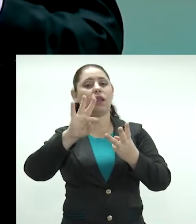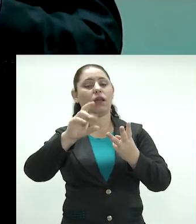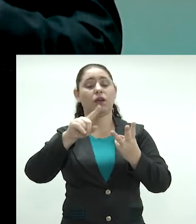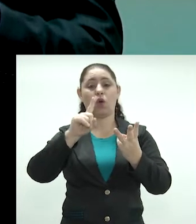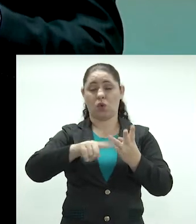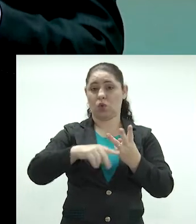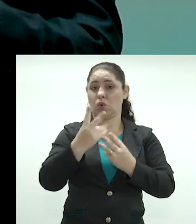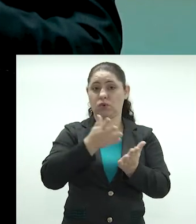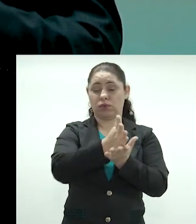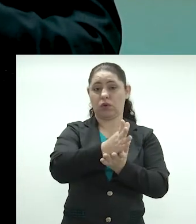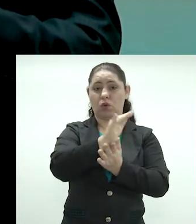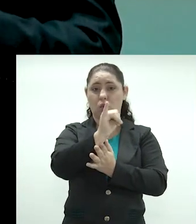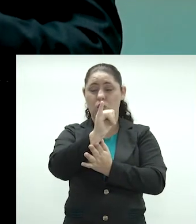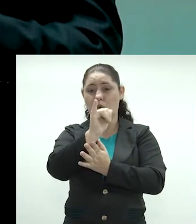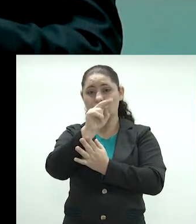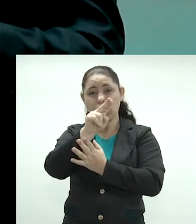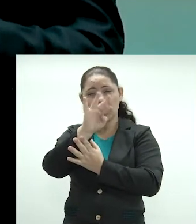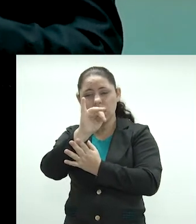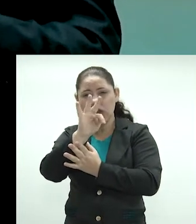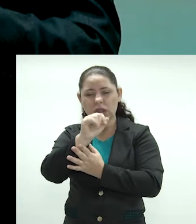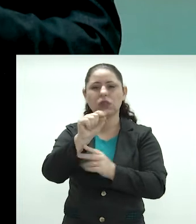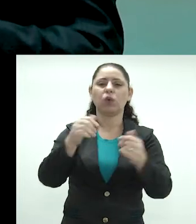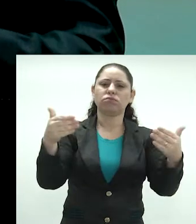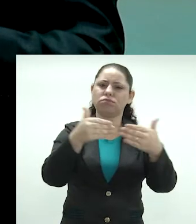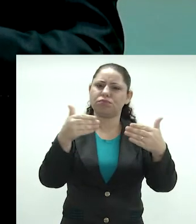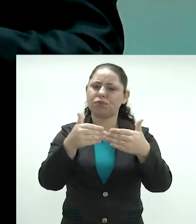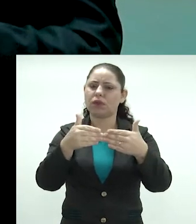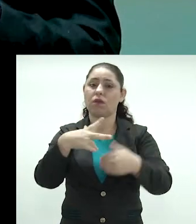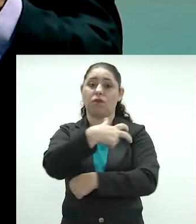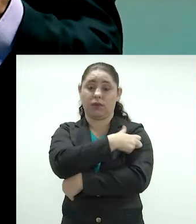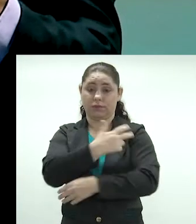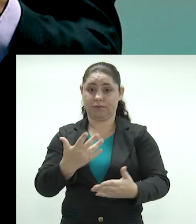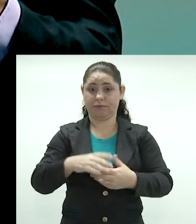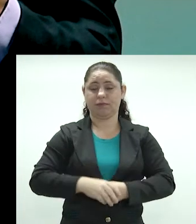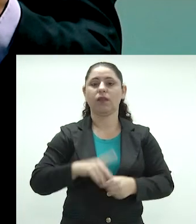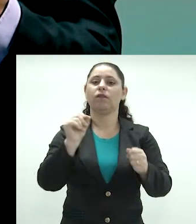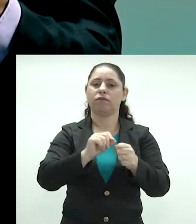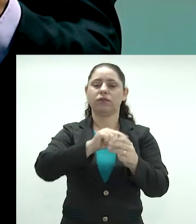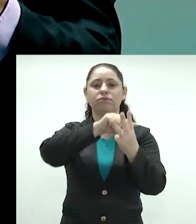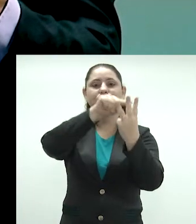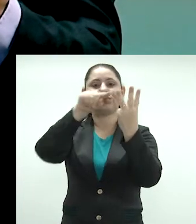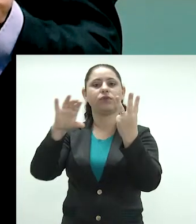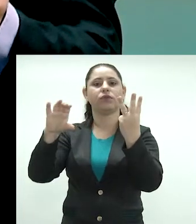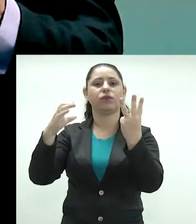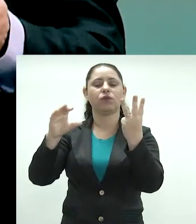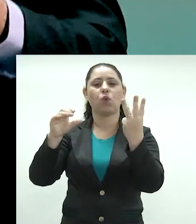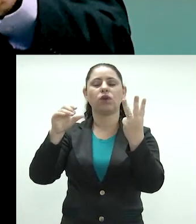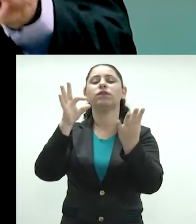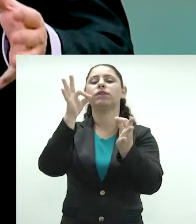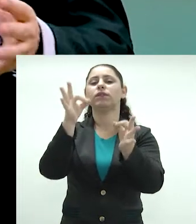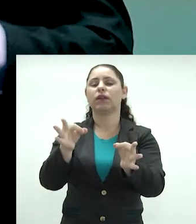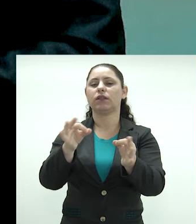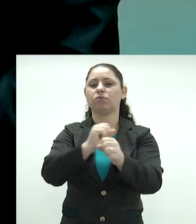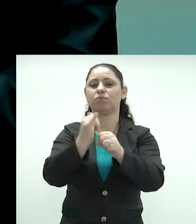UTI, rastreamento, medidas restritivas e vacinação. Fazendo essas medidas científicas, com certeza a